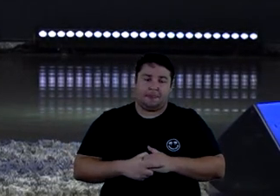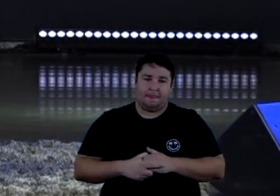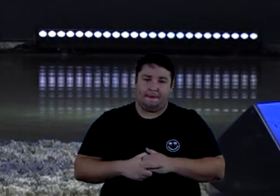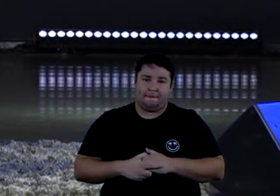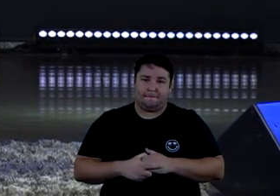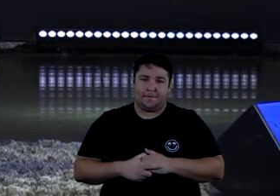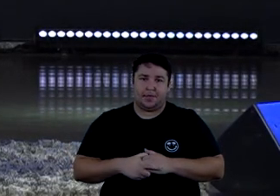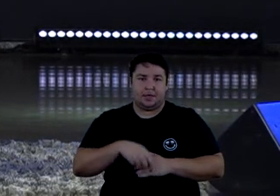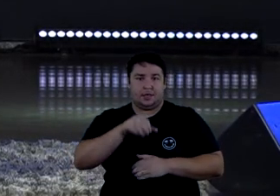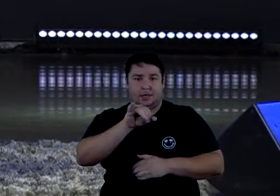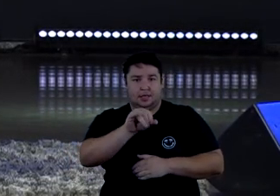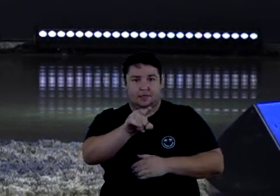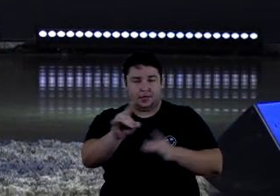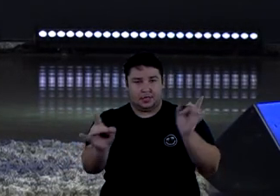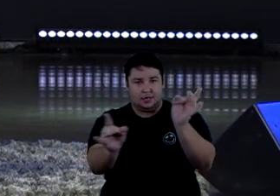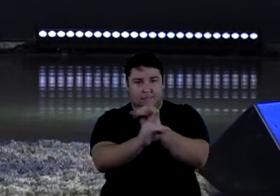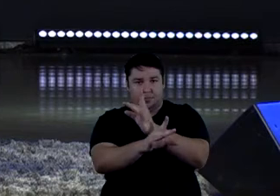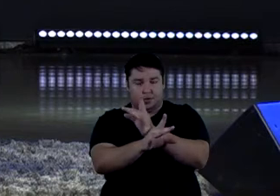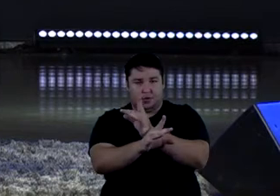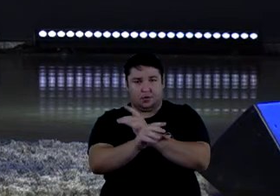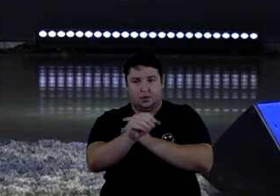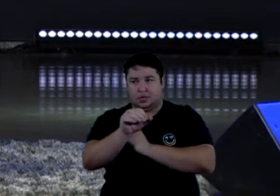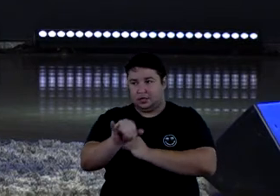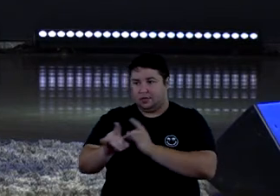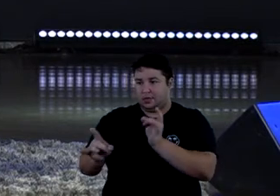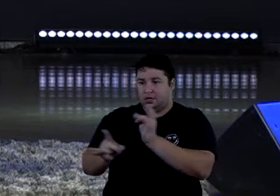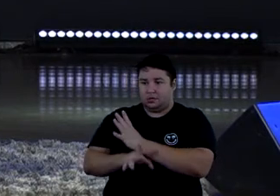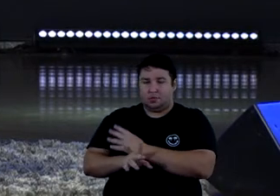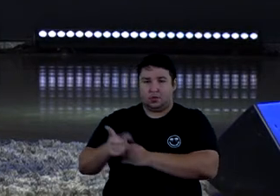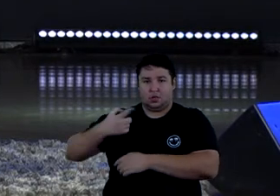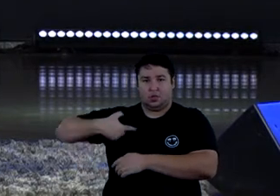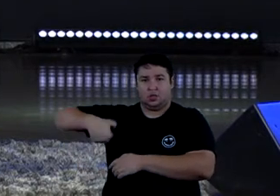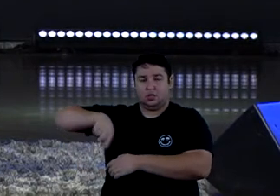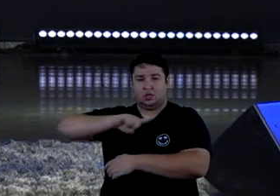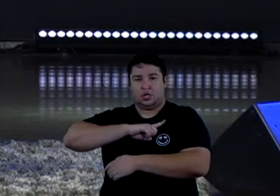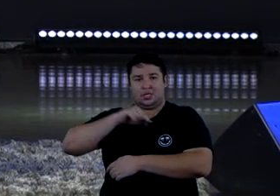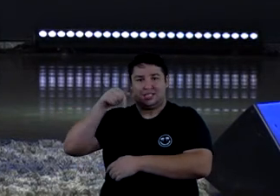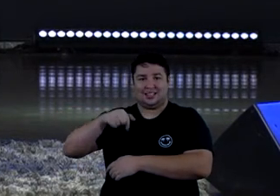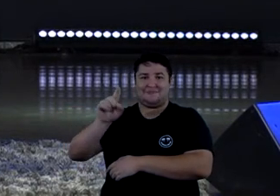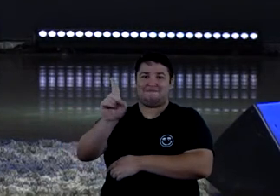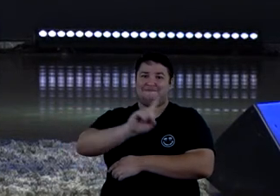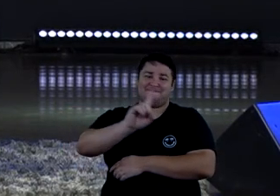Se você estivesse pronto, se eu estivesse pronta, nós não estaríamos aqui.